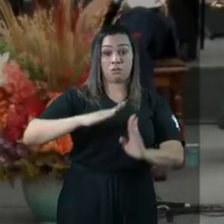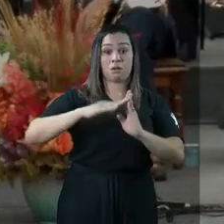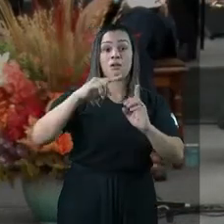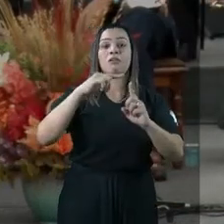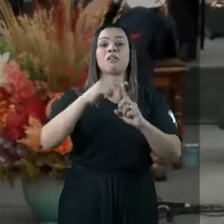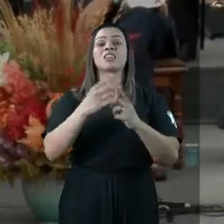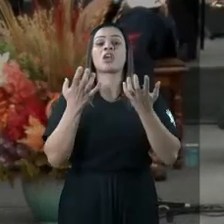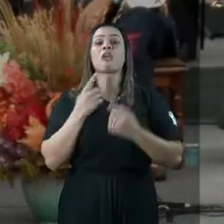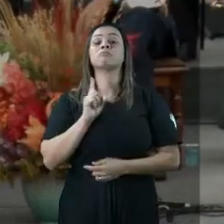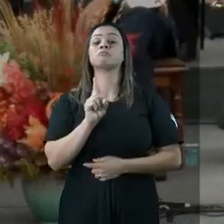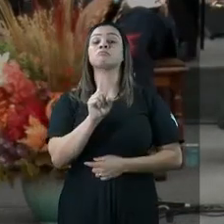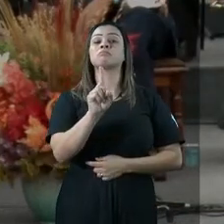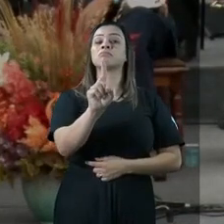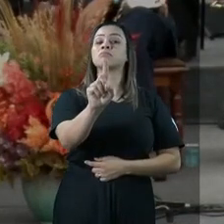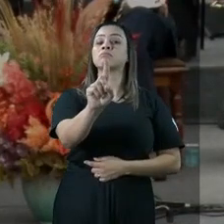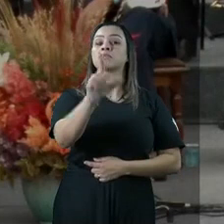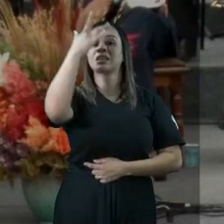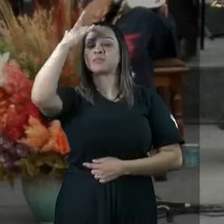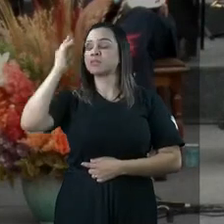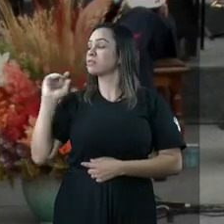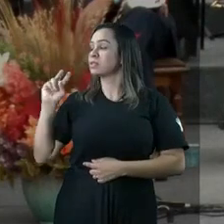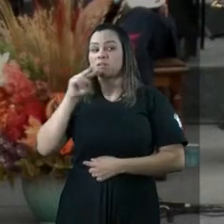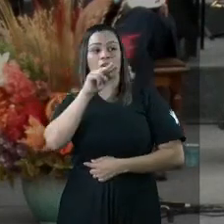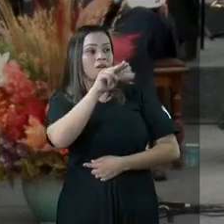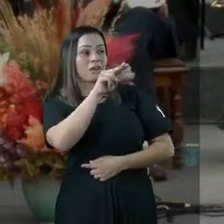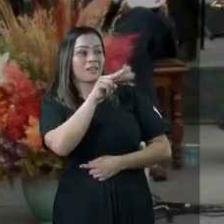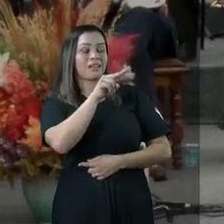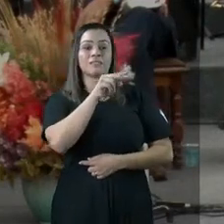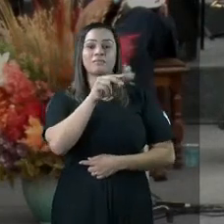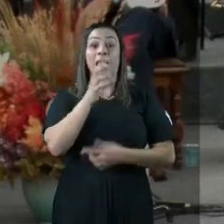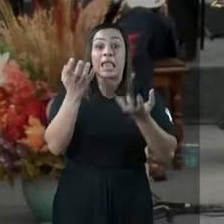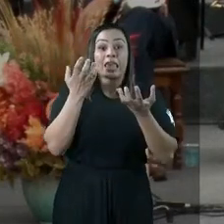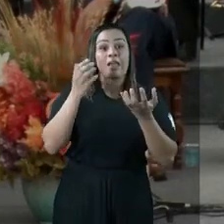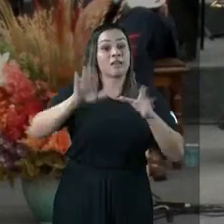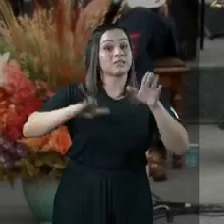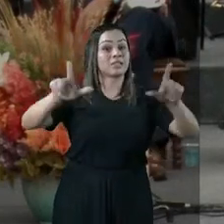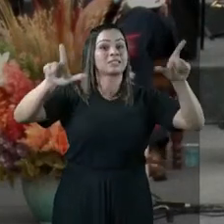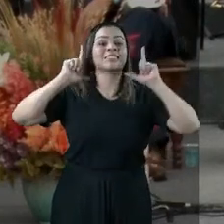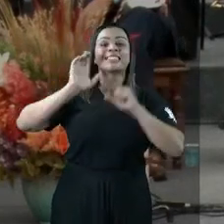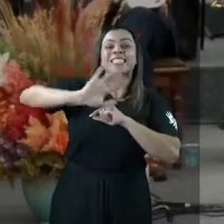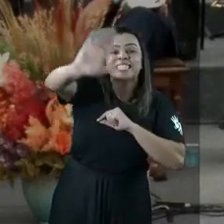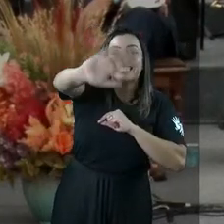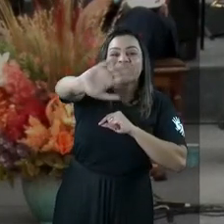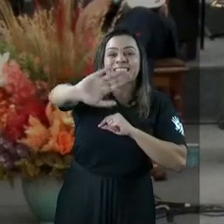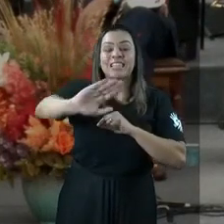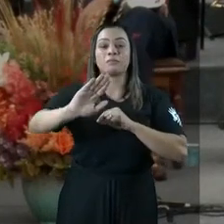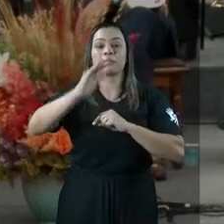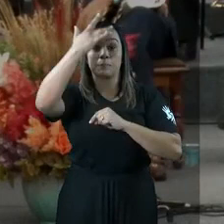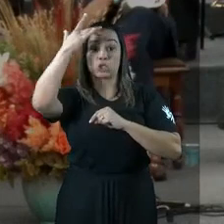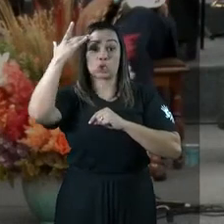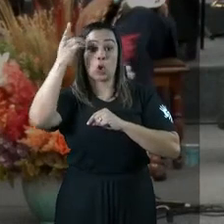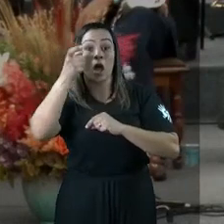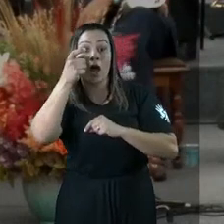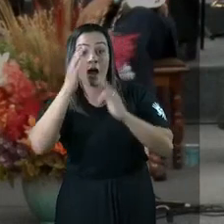para ele dar um sorriso e dar um tchauzinho para quem ele está assistindo em casa. Tem gente que vem para uma Bemp Brasil e diz,